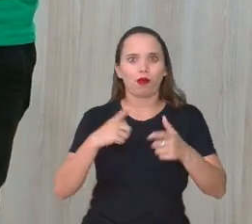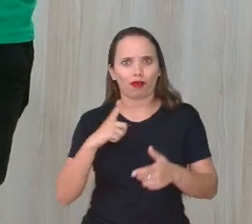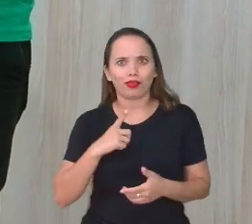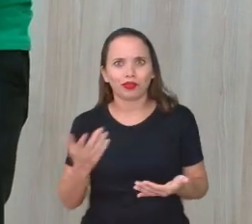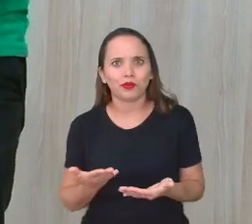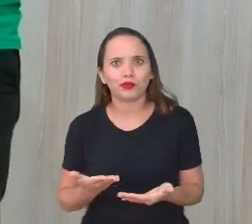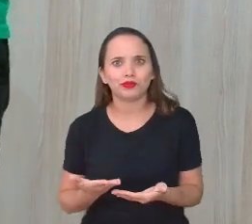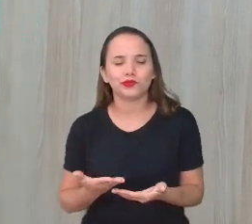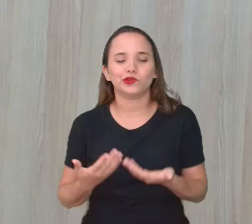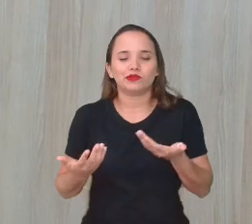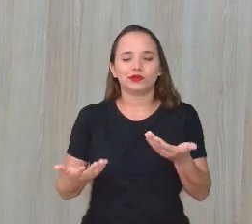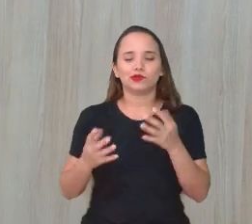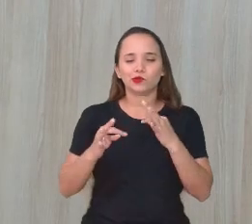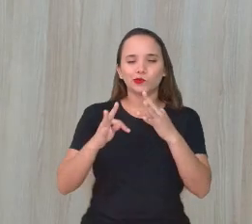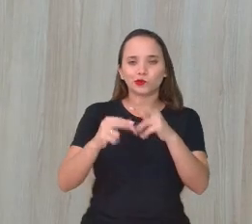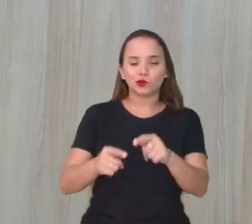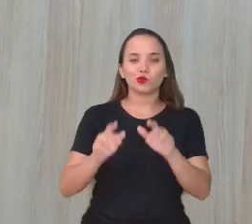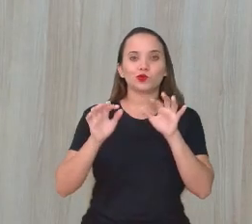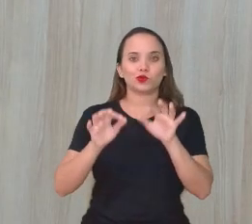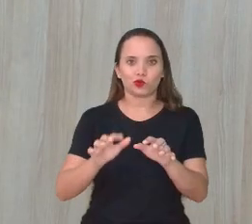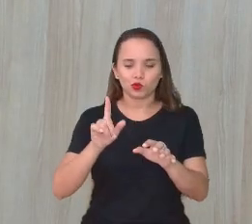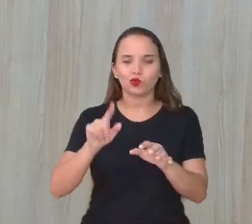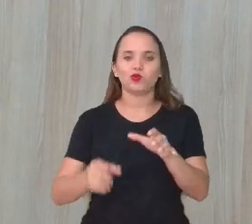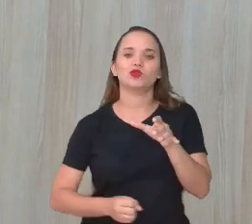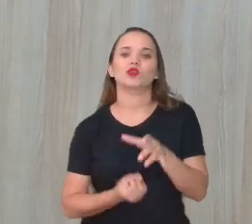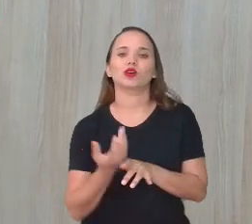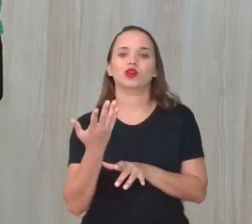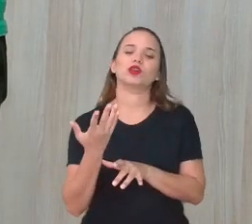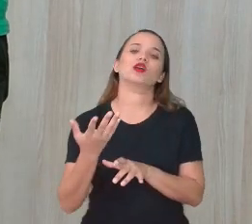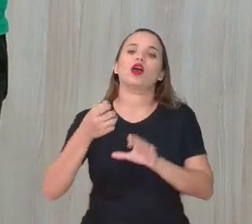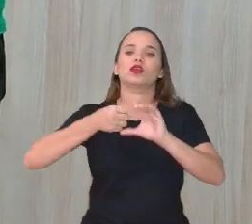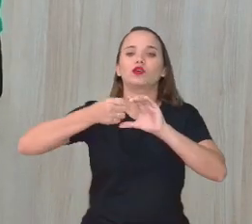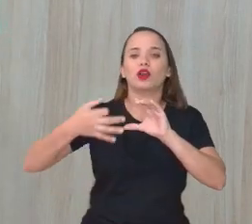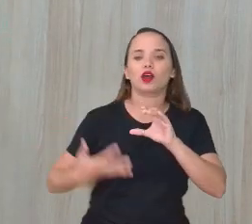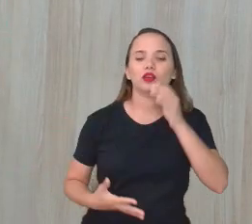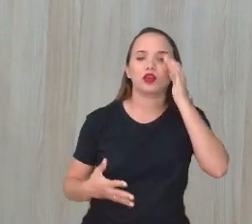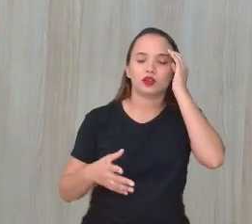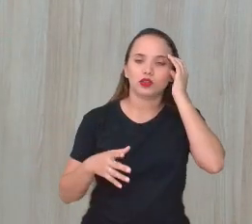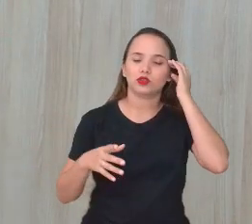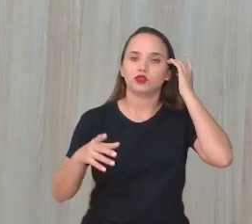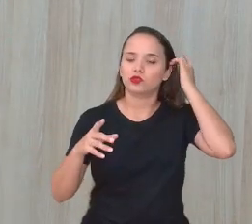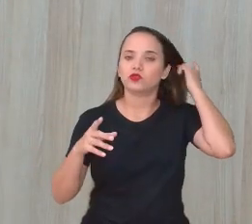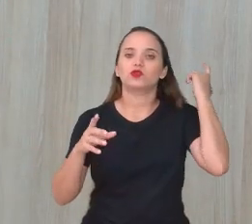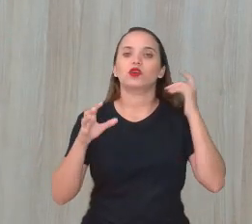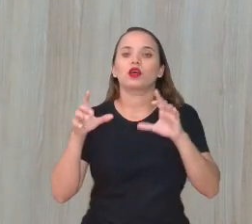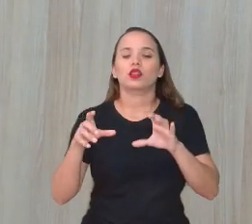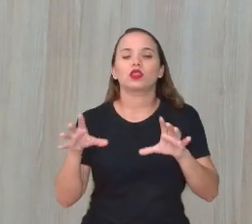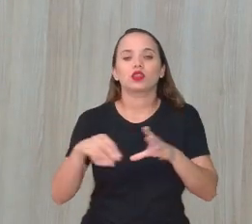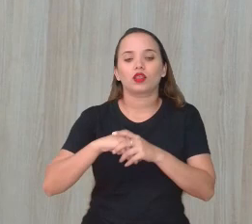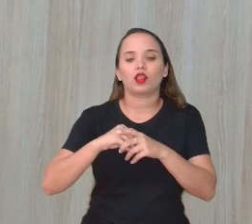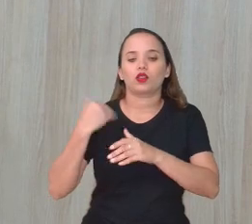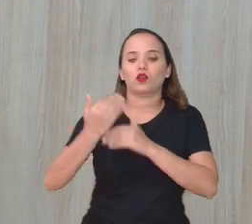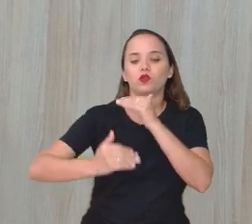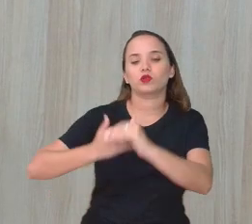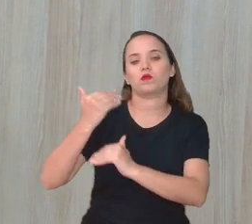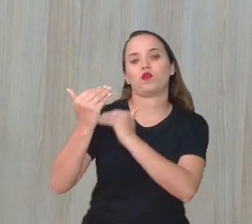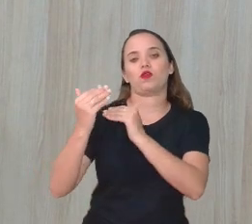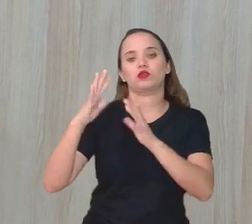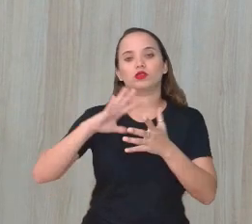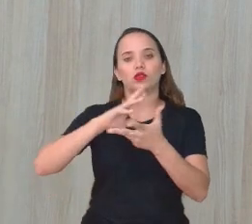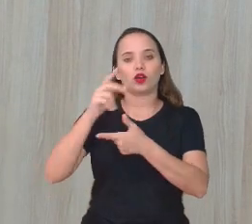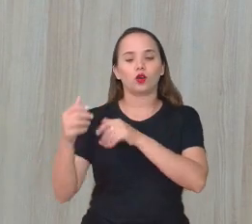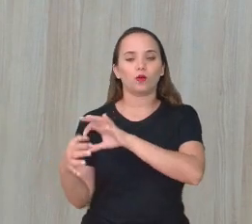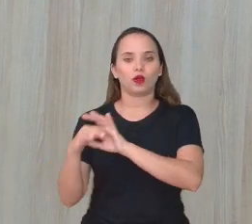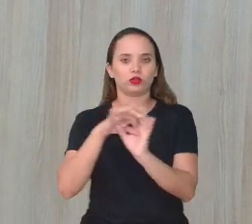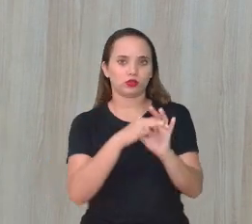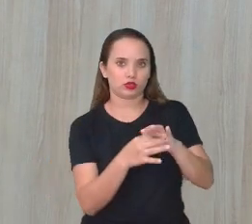dia. Então, tudo isso é feito e é característica desse processo de globalização.